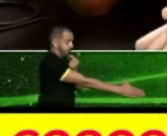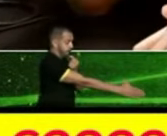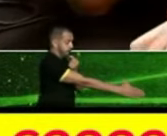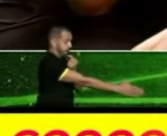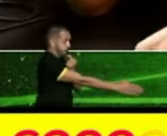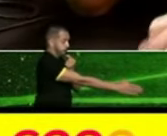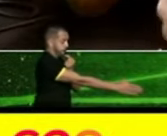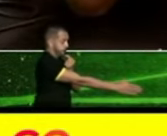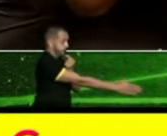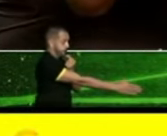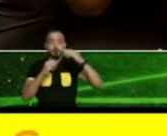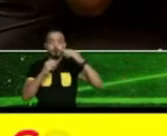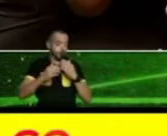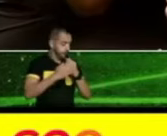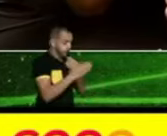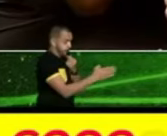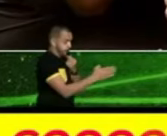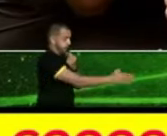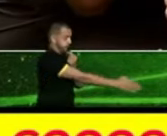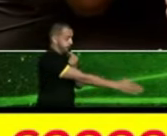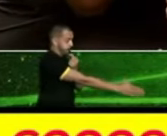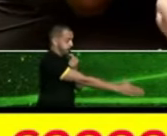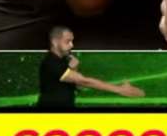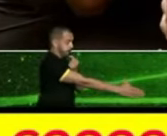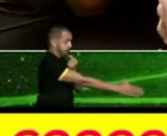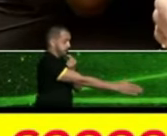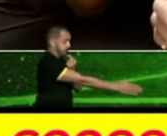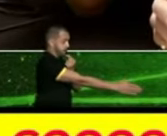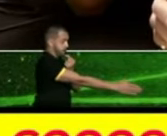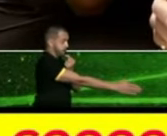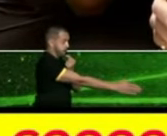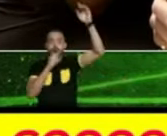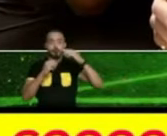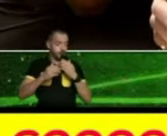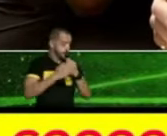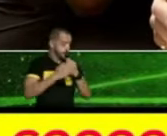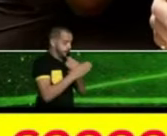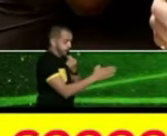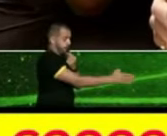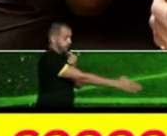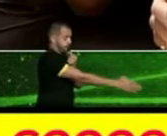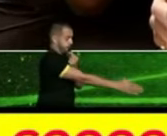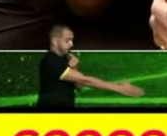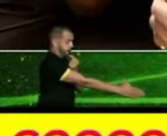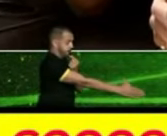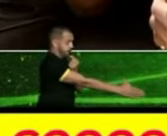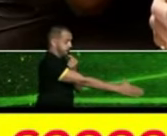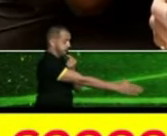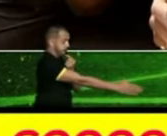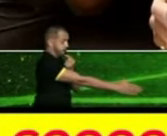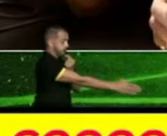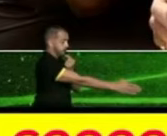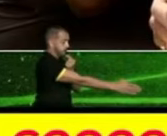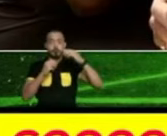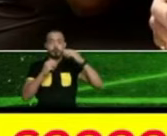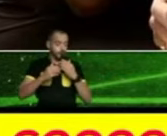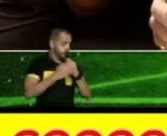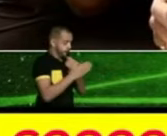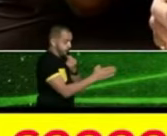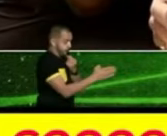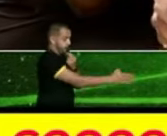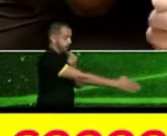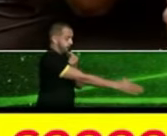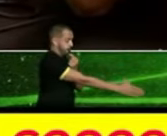vital tão contestado Vital assim que funciona um cruzamento depois de uma